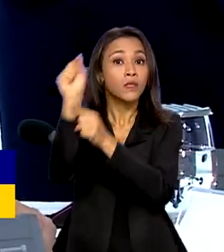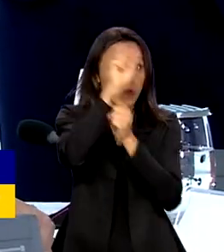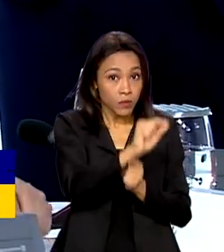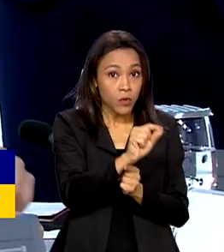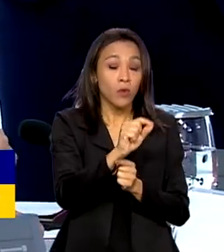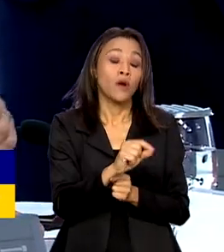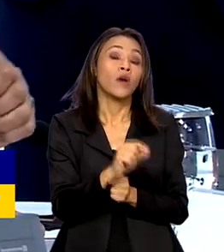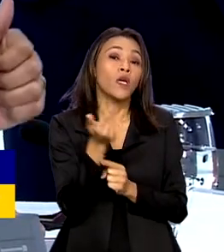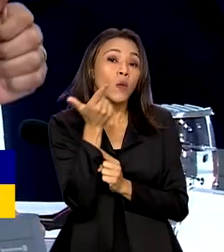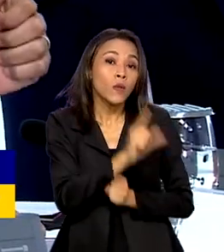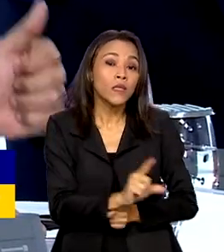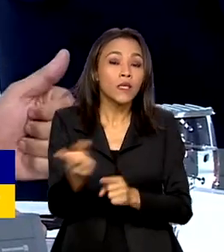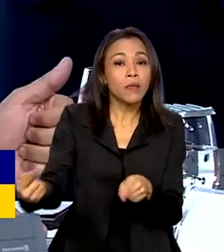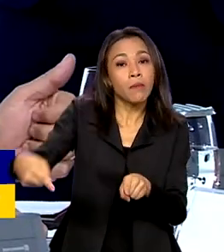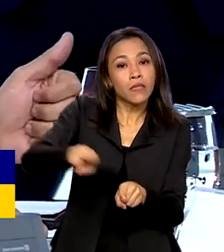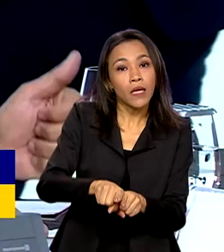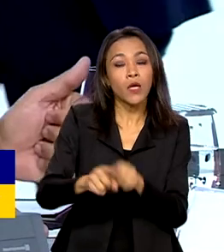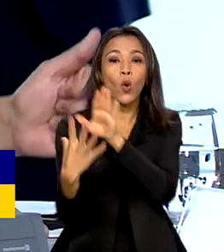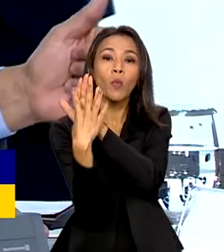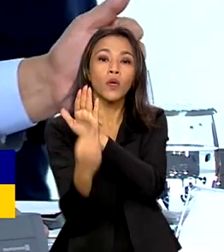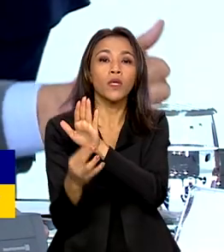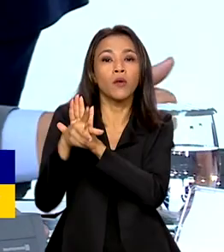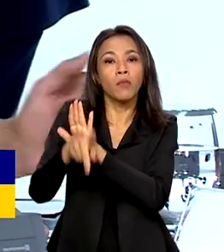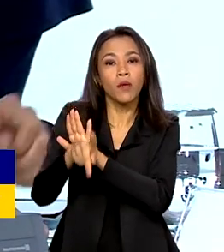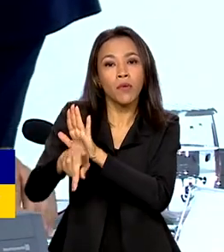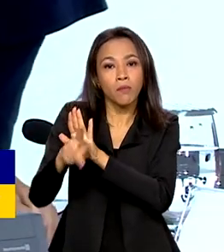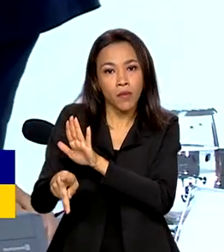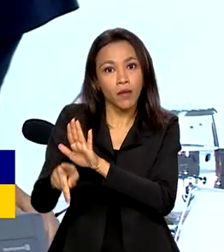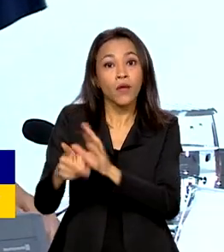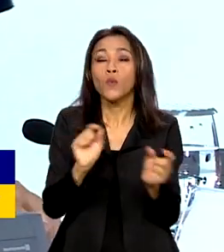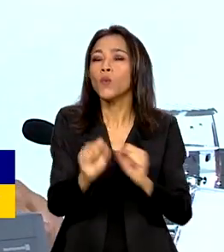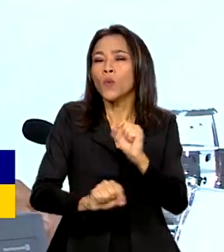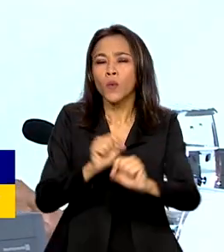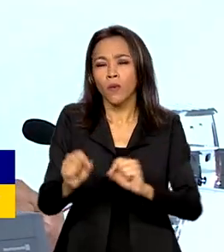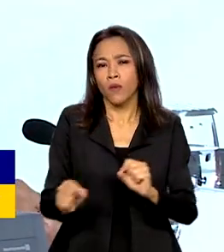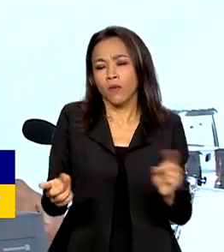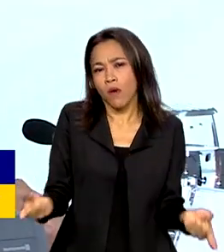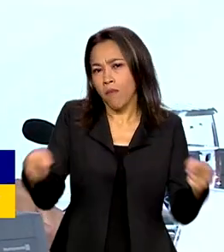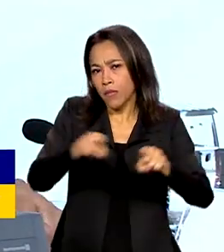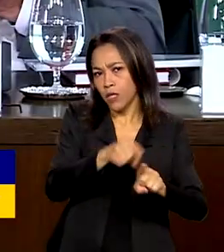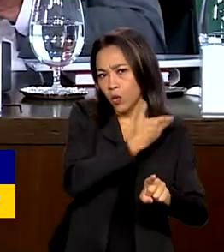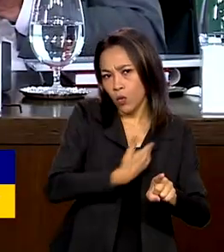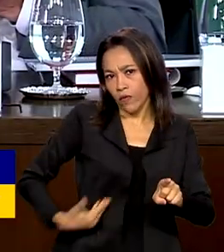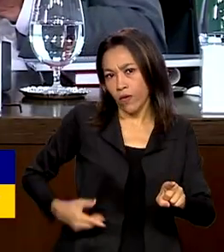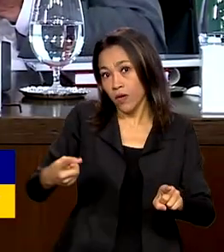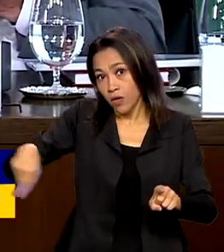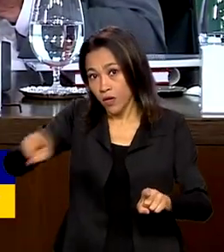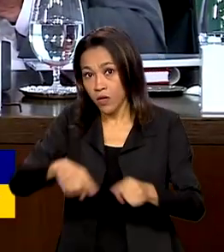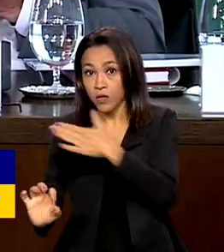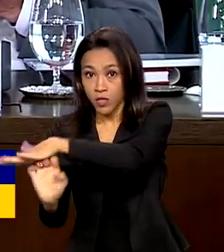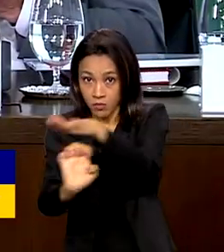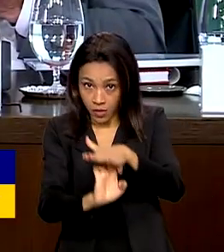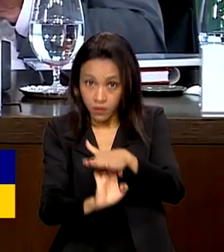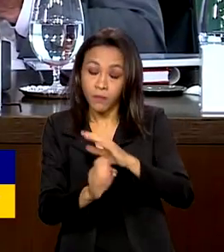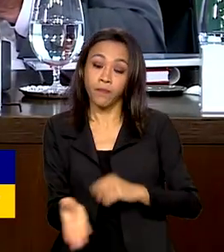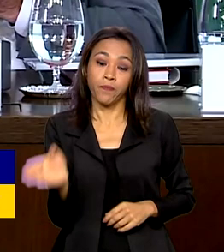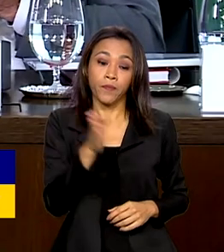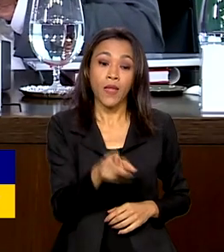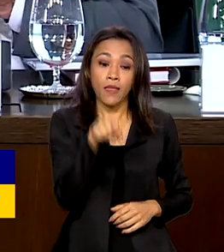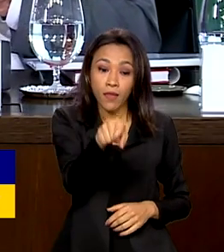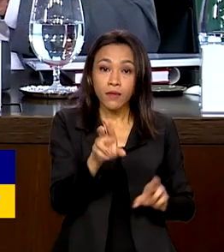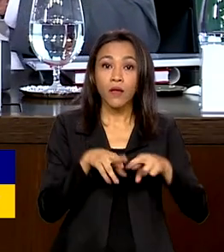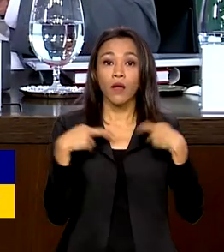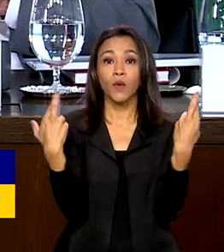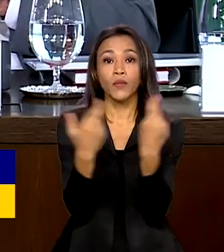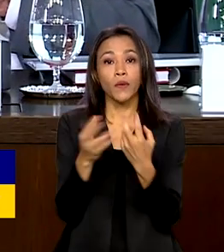fazer parceria para PPPs, parceria público-privada e concessões públicas. Durante a reunião, que contou com a presença